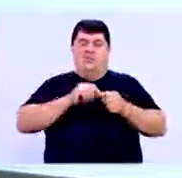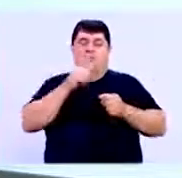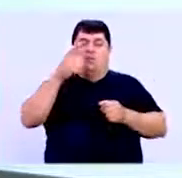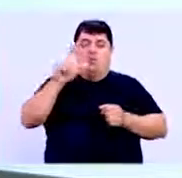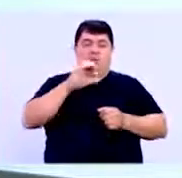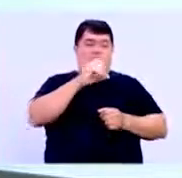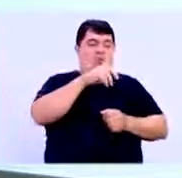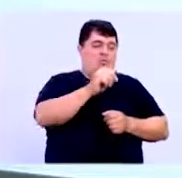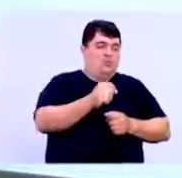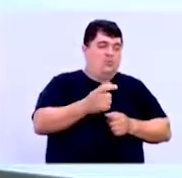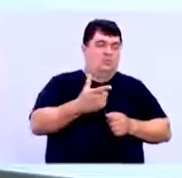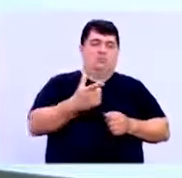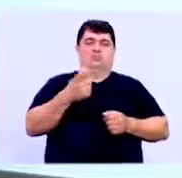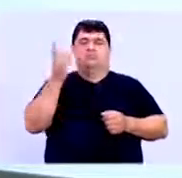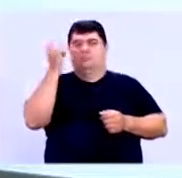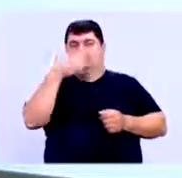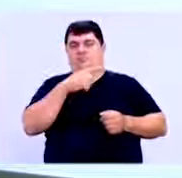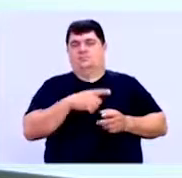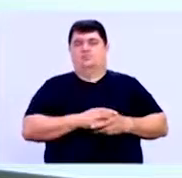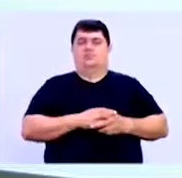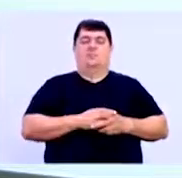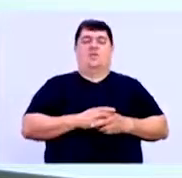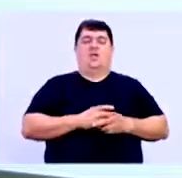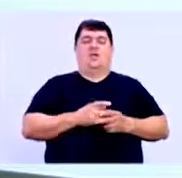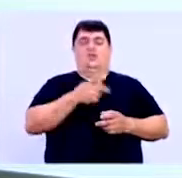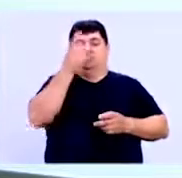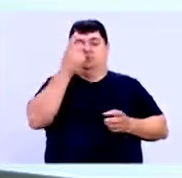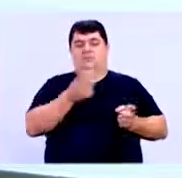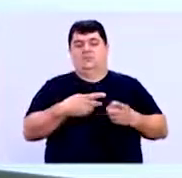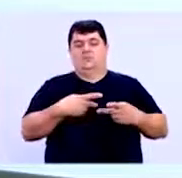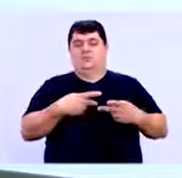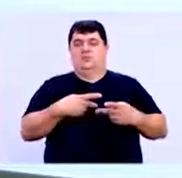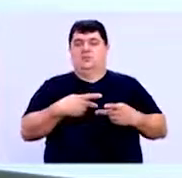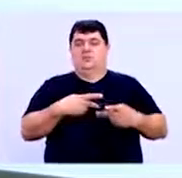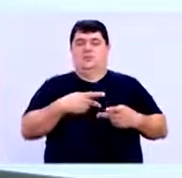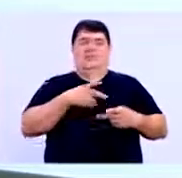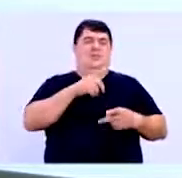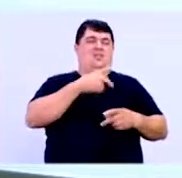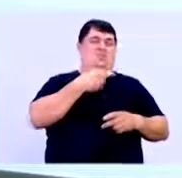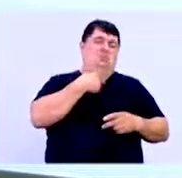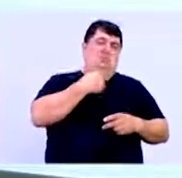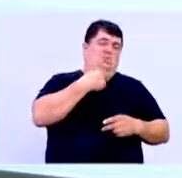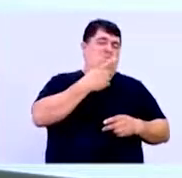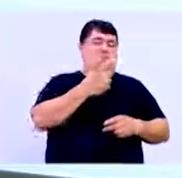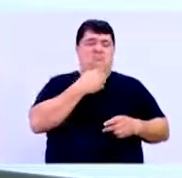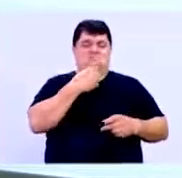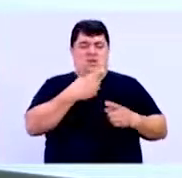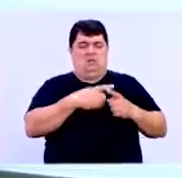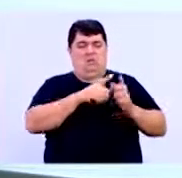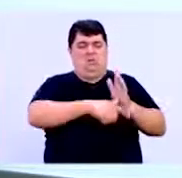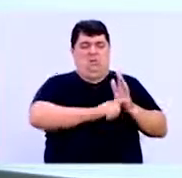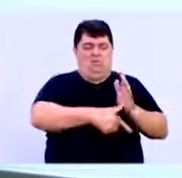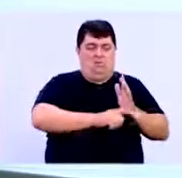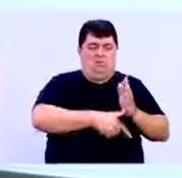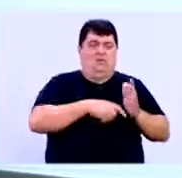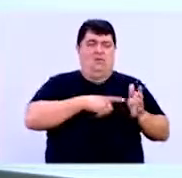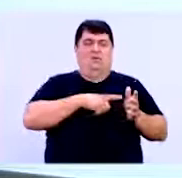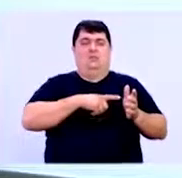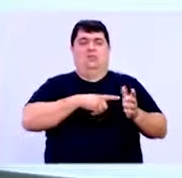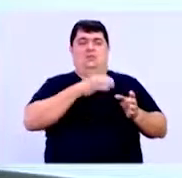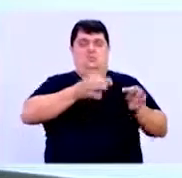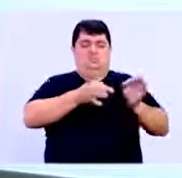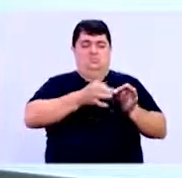outro bolo. E aí agora aquele fornecedor não vai vender mais, alguma das vezes os títulos são protestados da